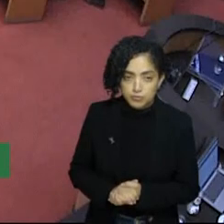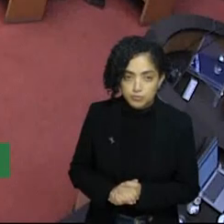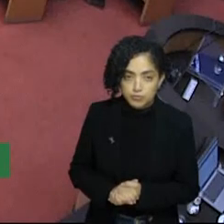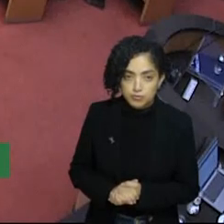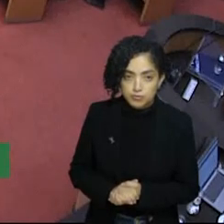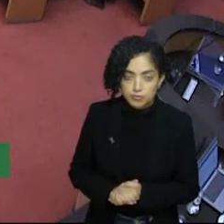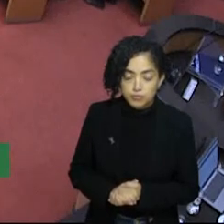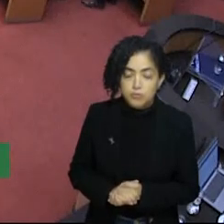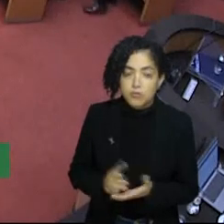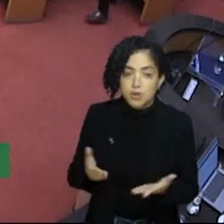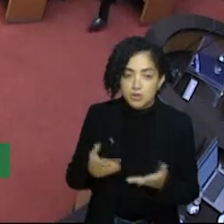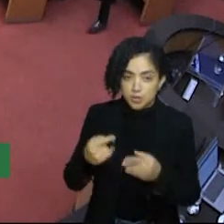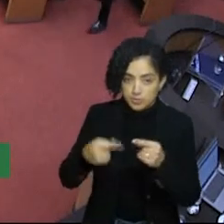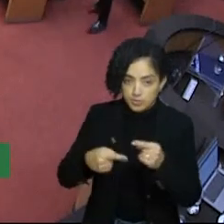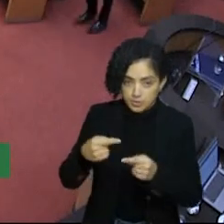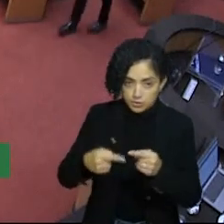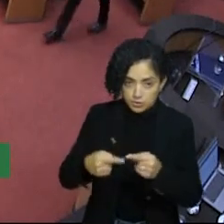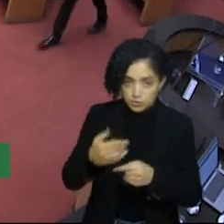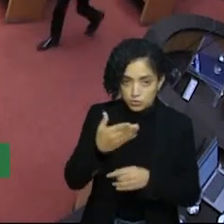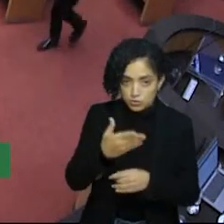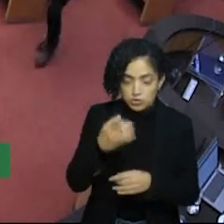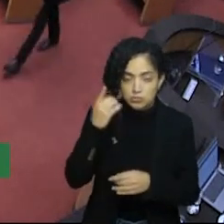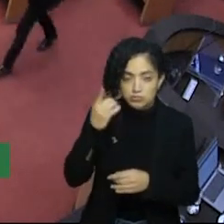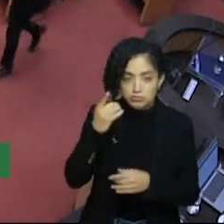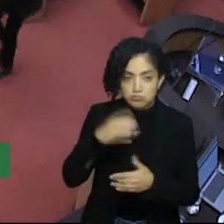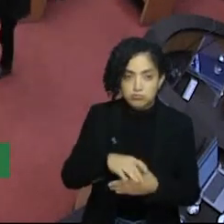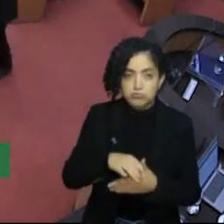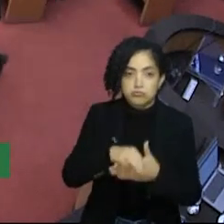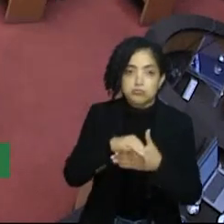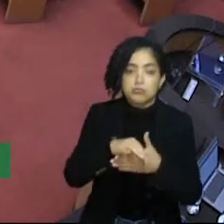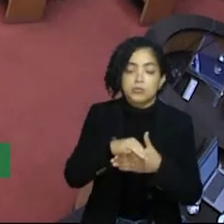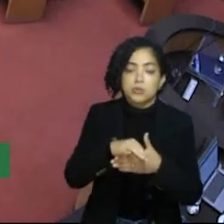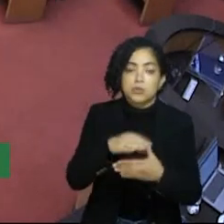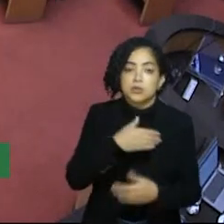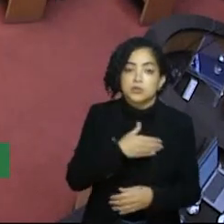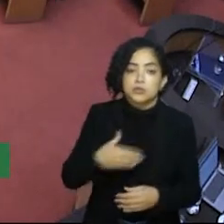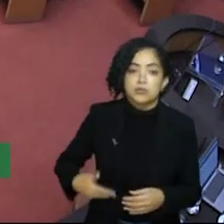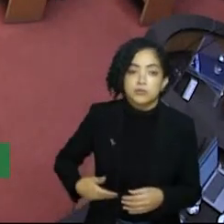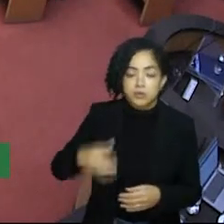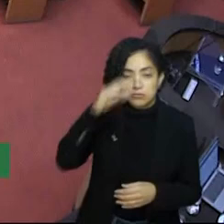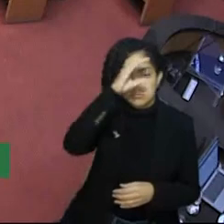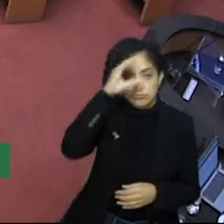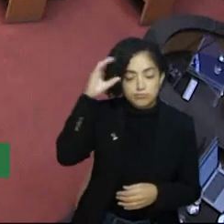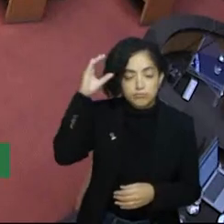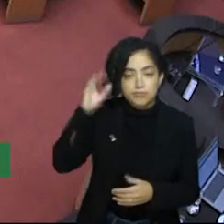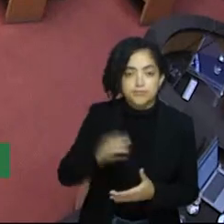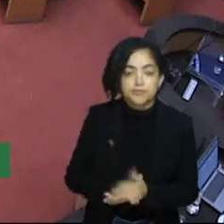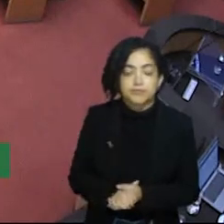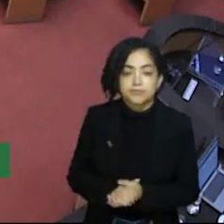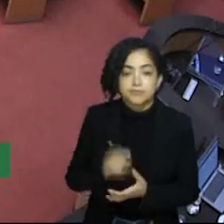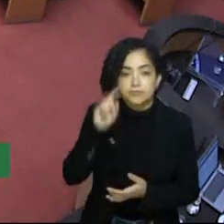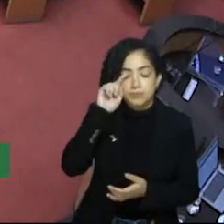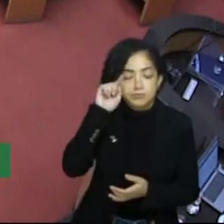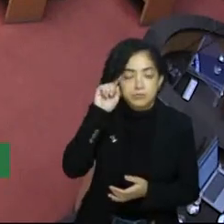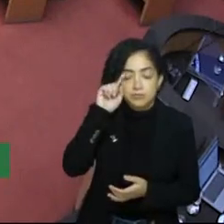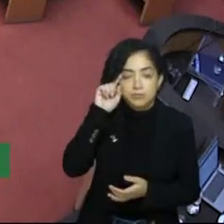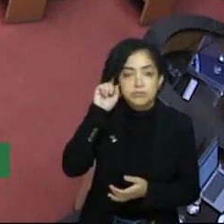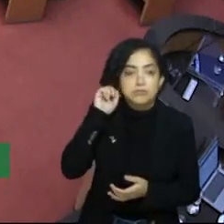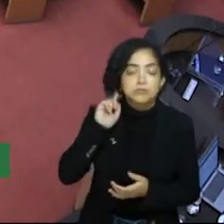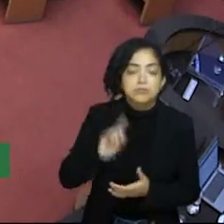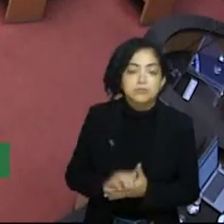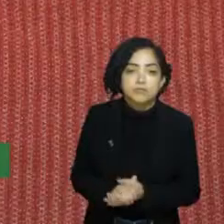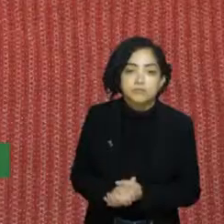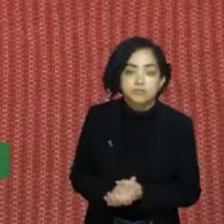Para discutir o veto, com a palavra o líder de governo, deputado Carlos Humberto. Senhor presidente Mauro de Dadal, o